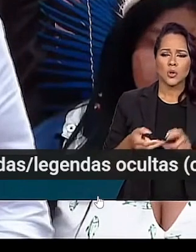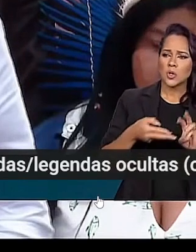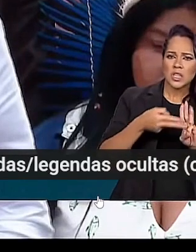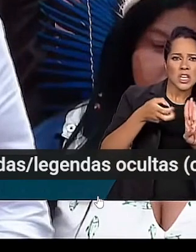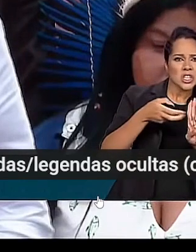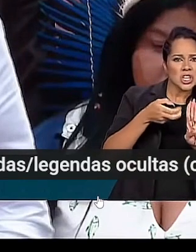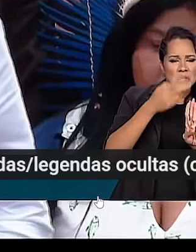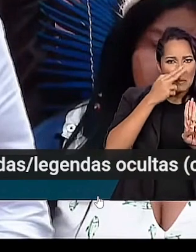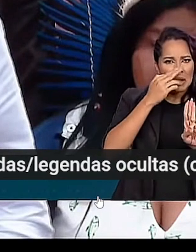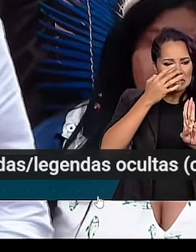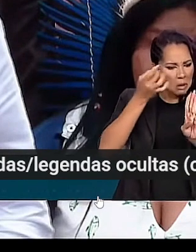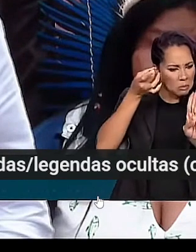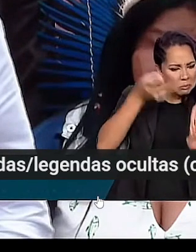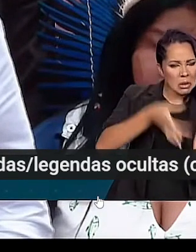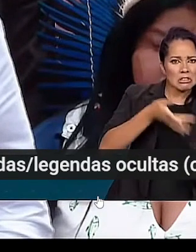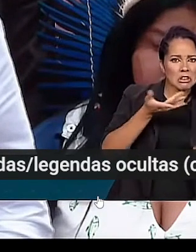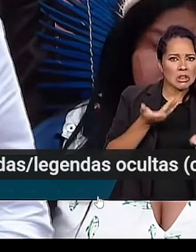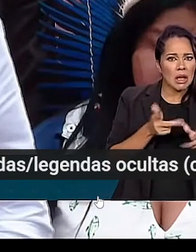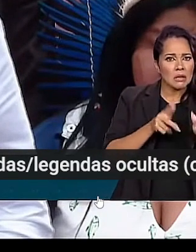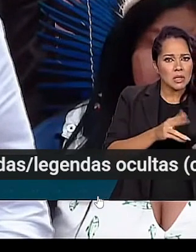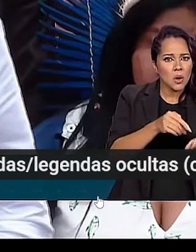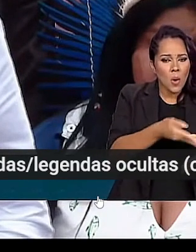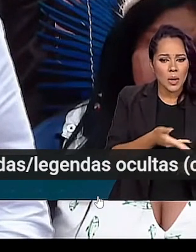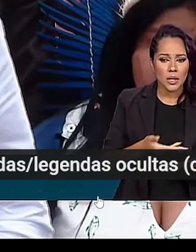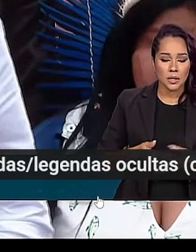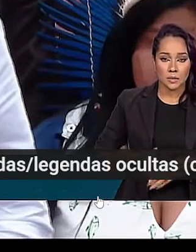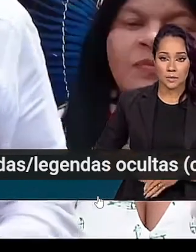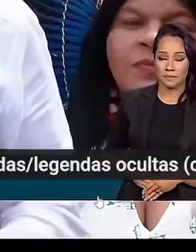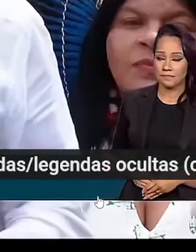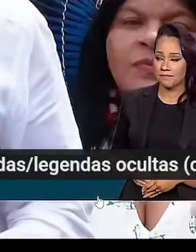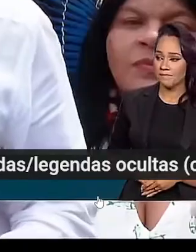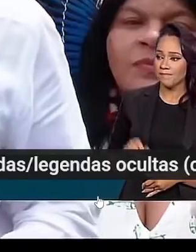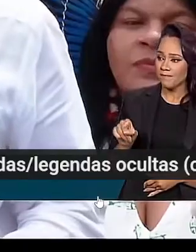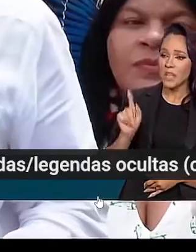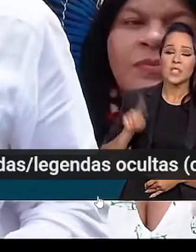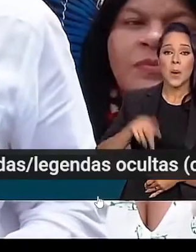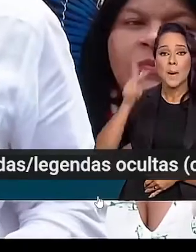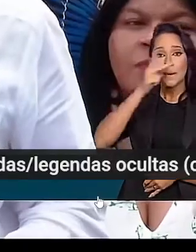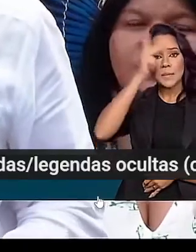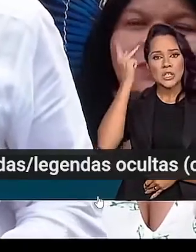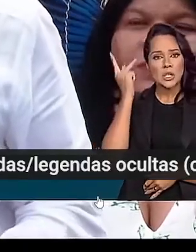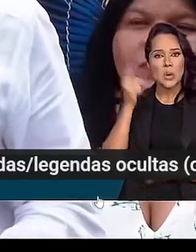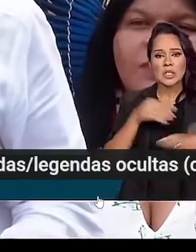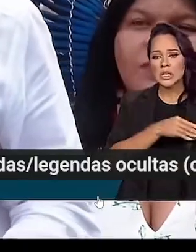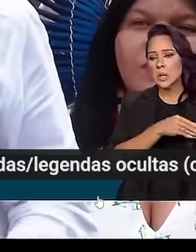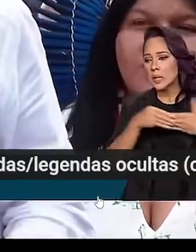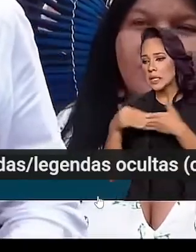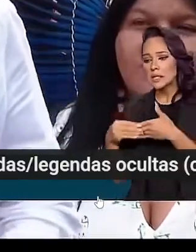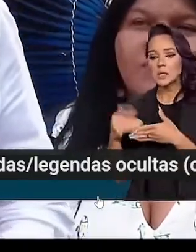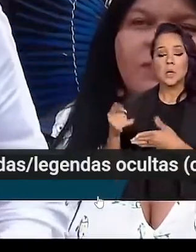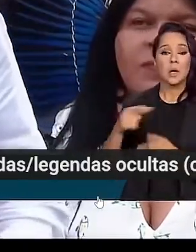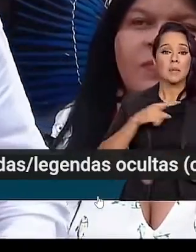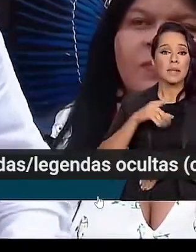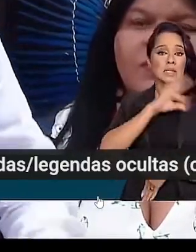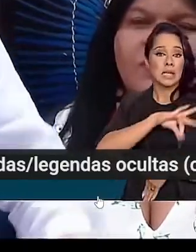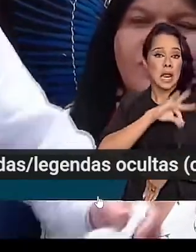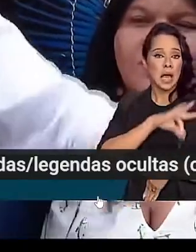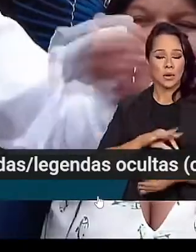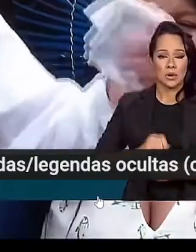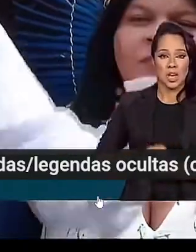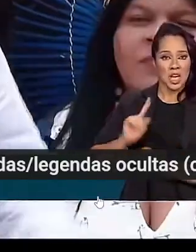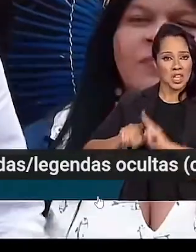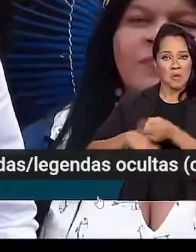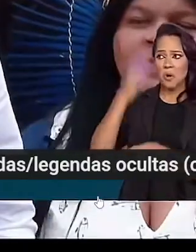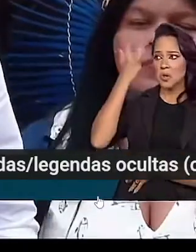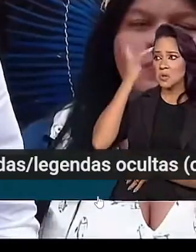de detalhes, está sendo investigado pelo Supremo Tribunal Federal. E essa imagem que você está vendo é do Lula,